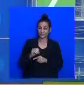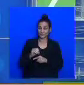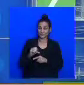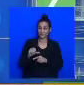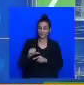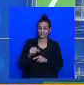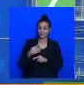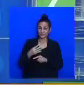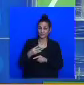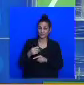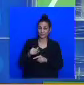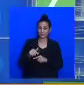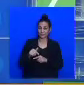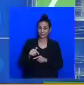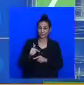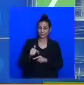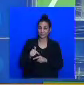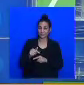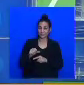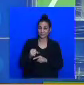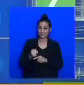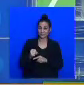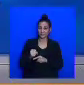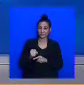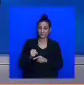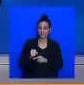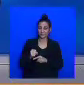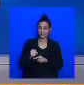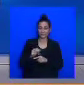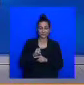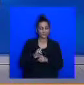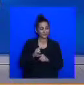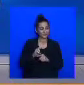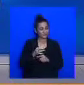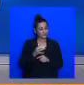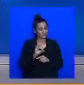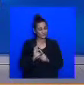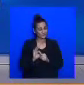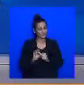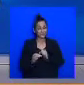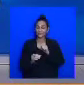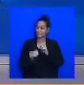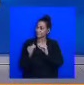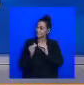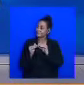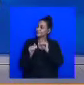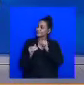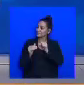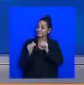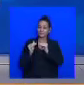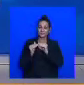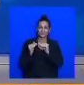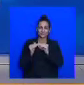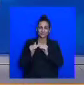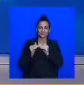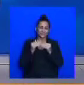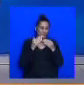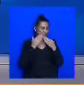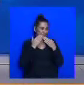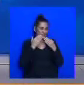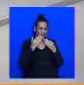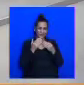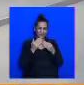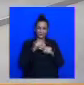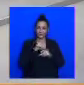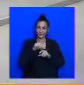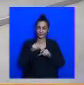09, 47 e 78. Auditoras, confirmam? Sim, confirmo. Sim, confirmo.